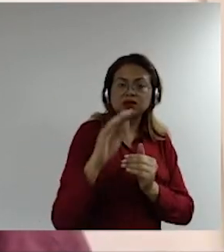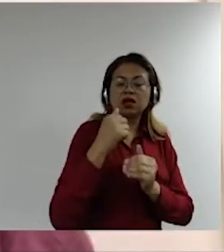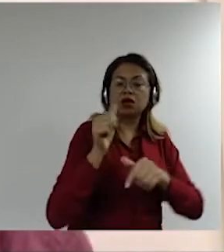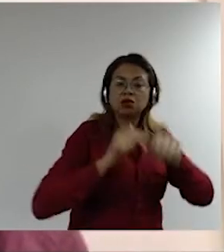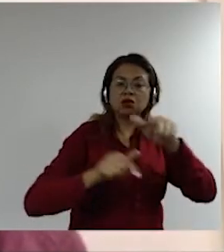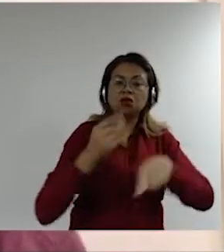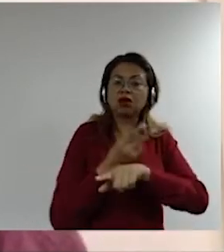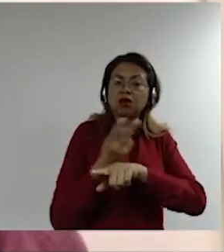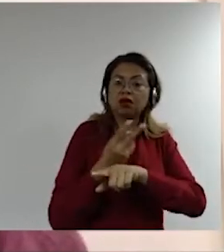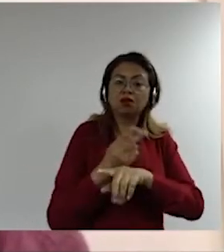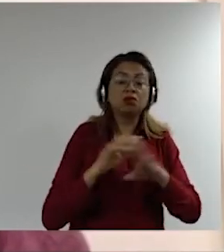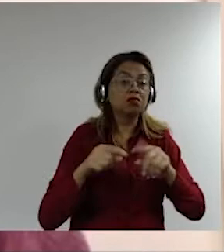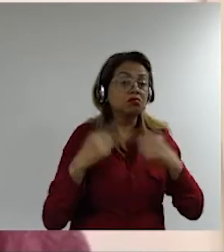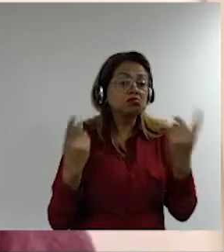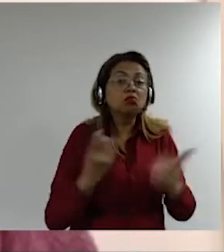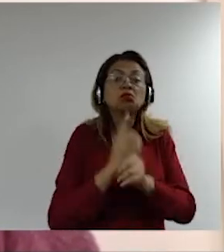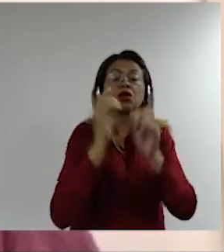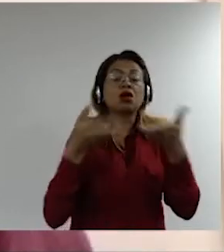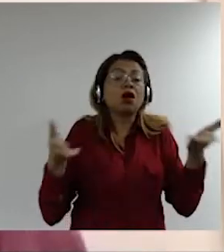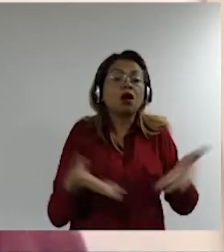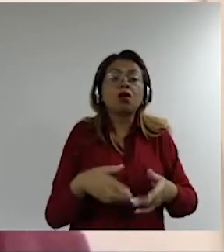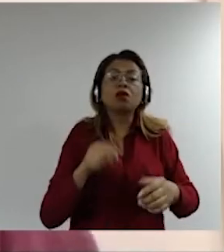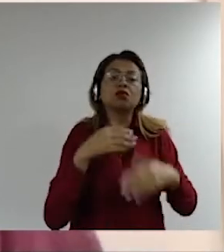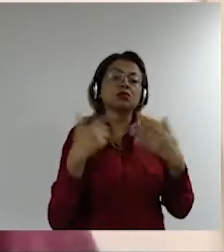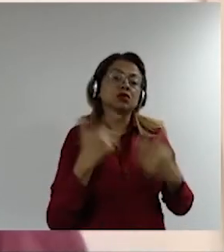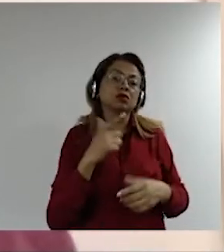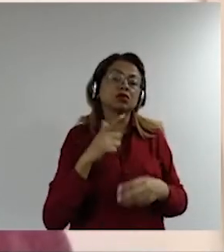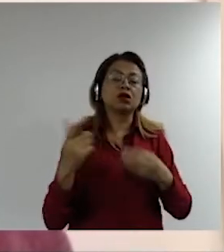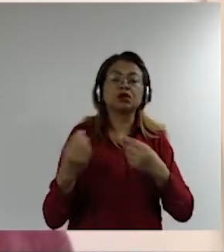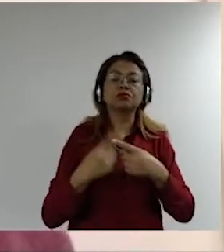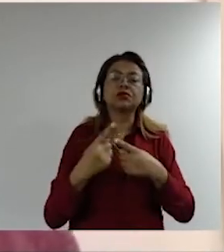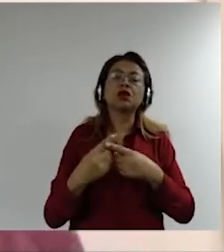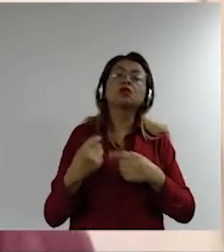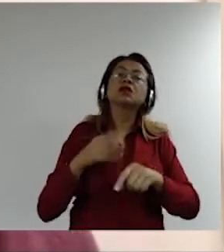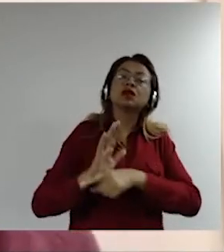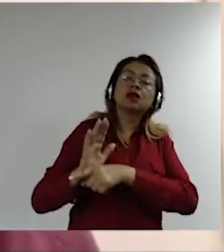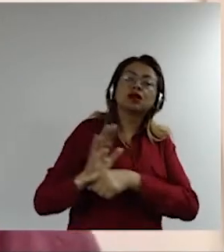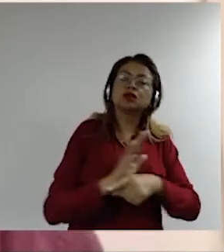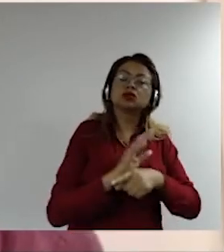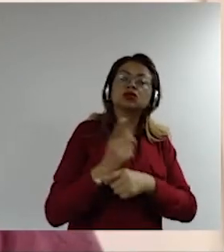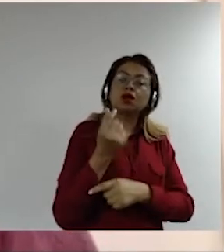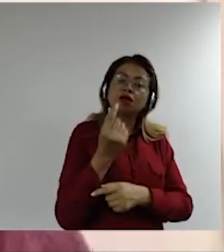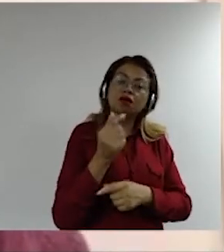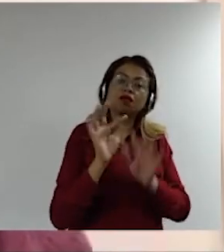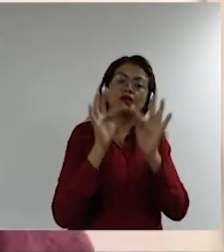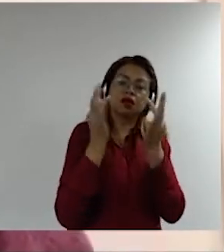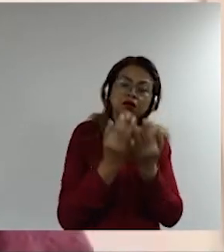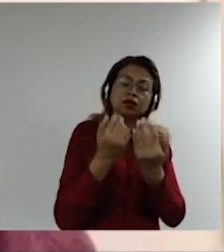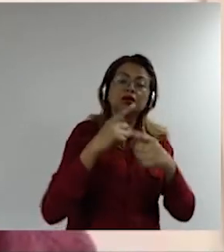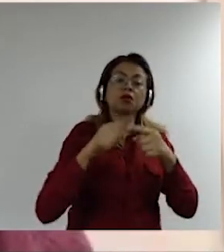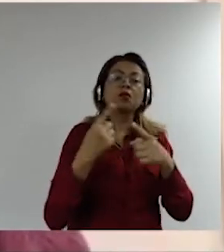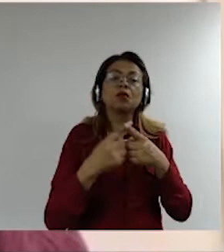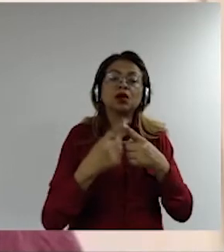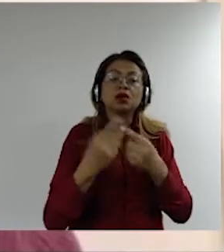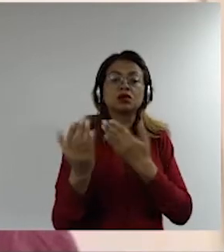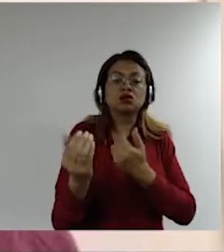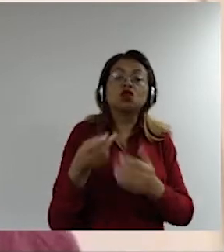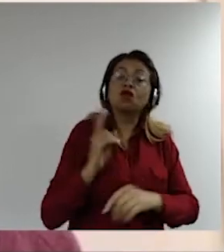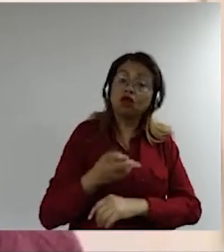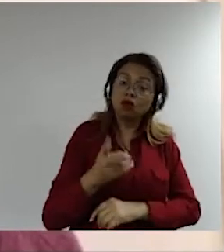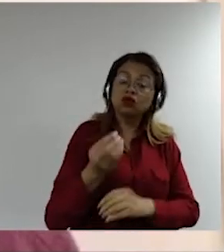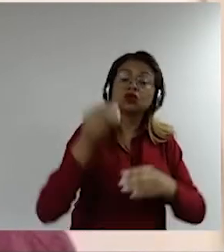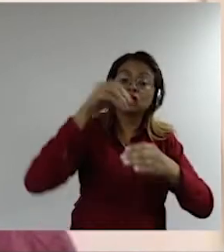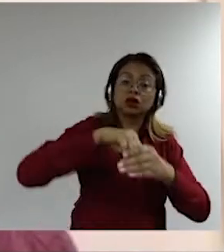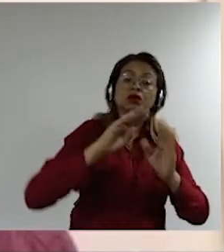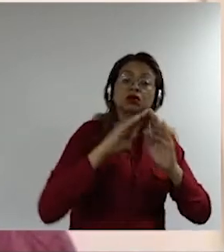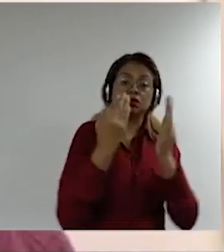que mantenham na escola, eventualmente compensação financeira para as famílias, estímulos para que eles não deixem a escola, porque este não é o momento